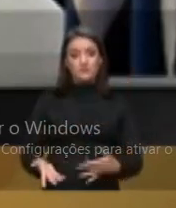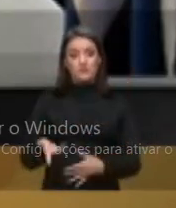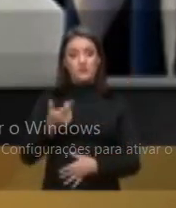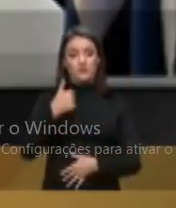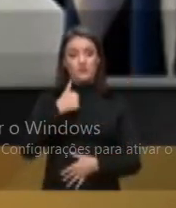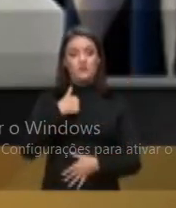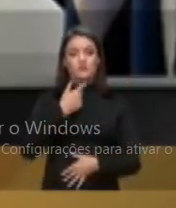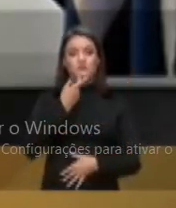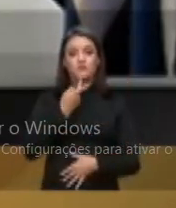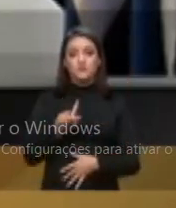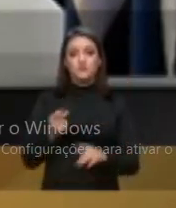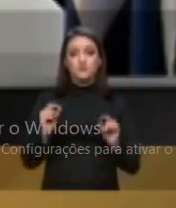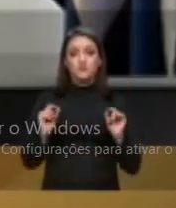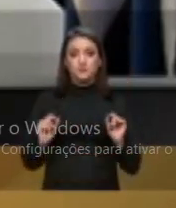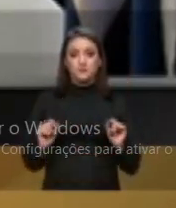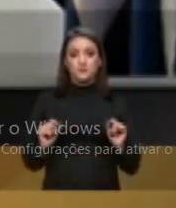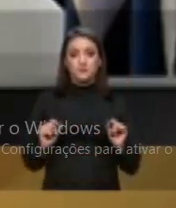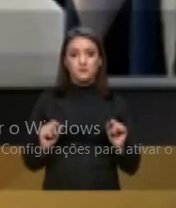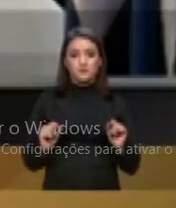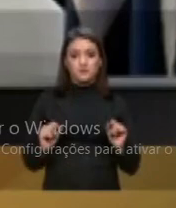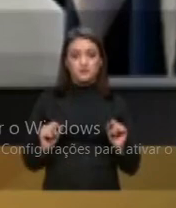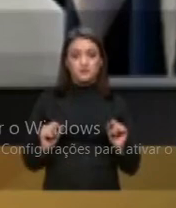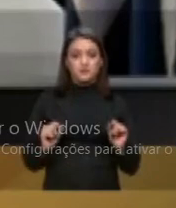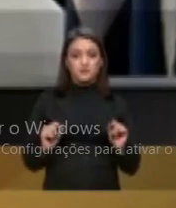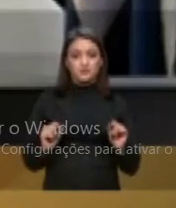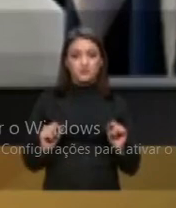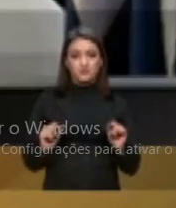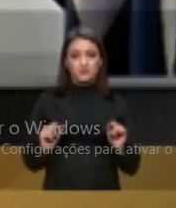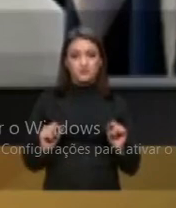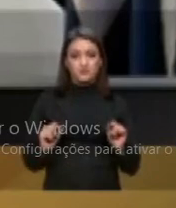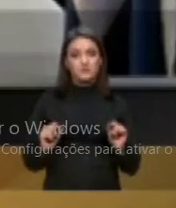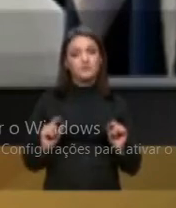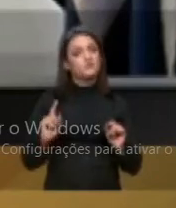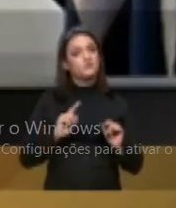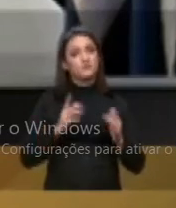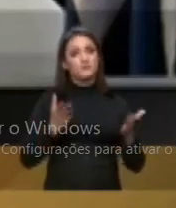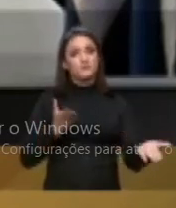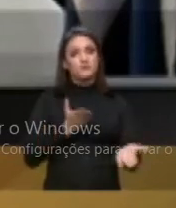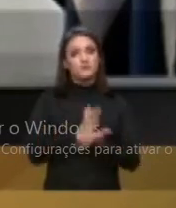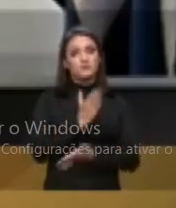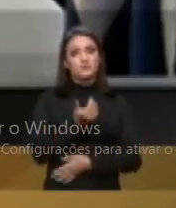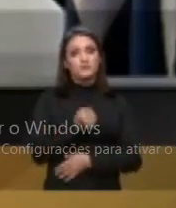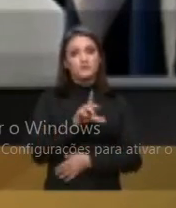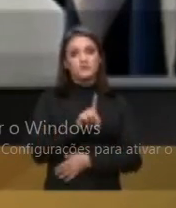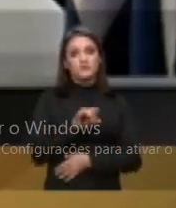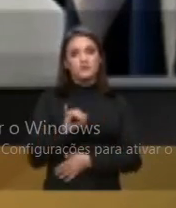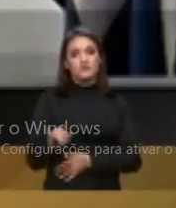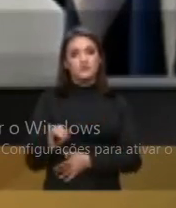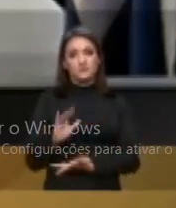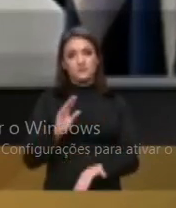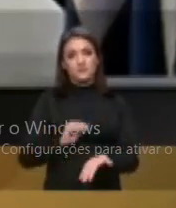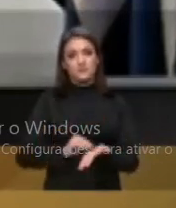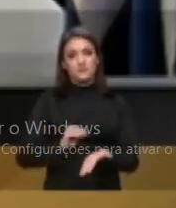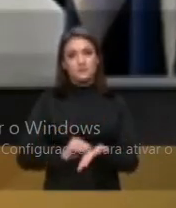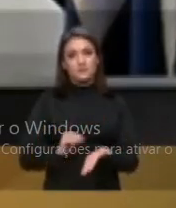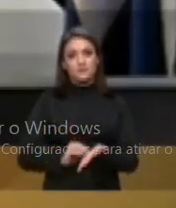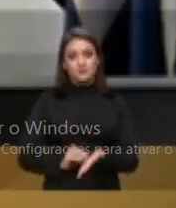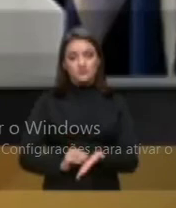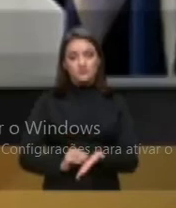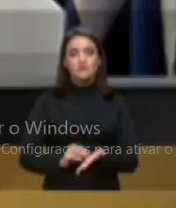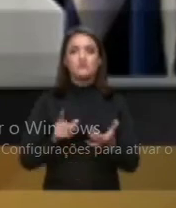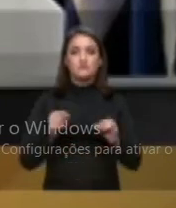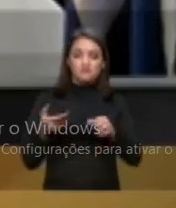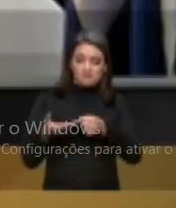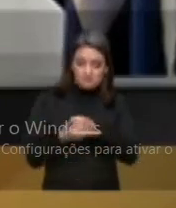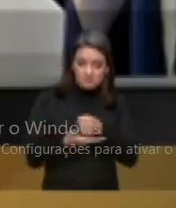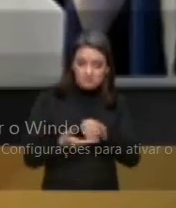exposto, o Procurador-Geral da República se manifesta no sentido da improcedência da ação, por